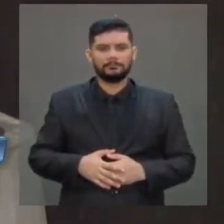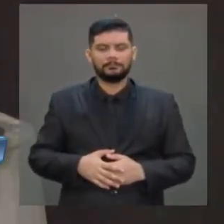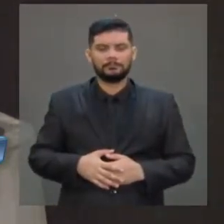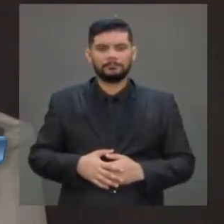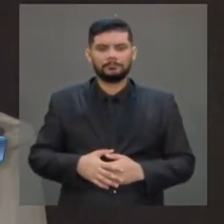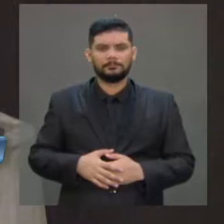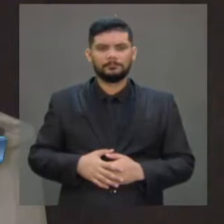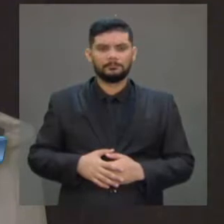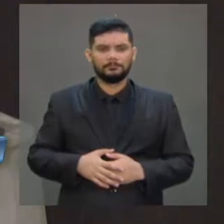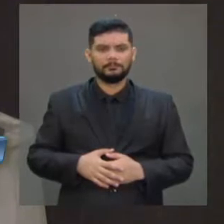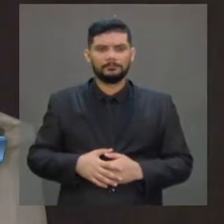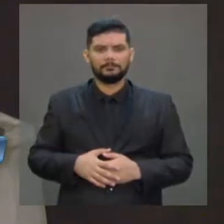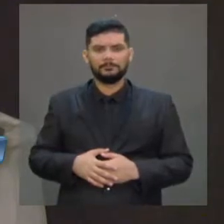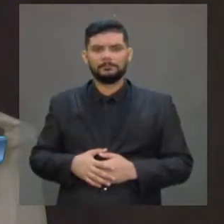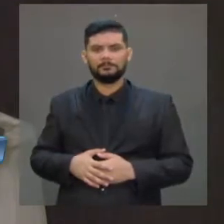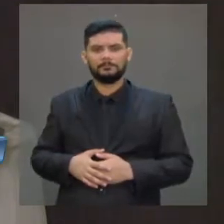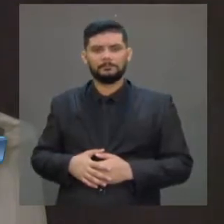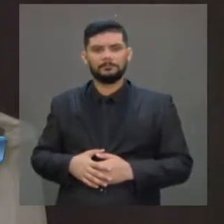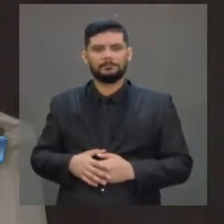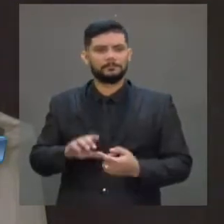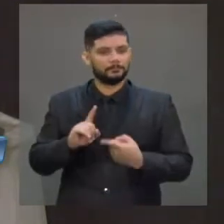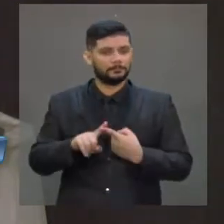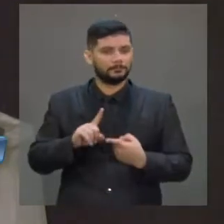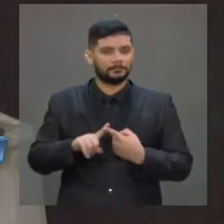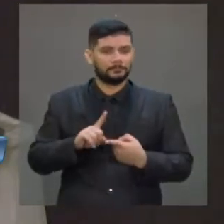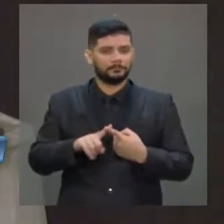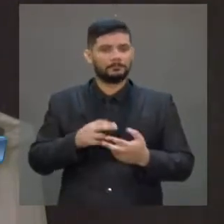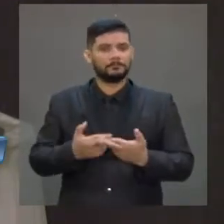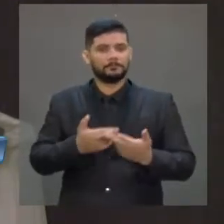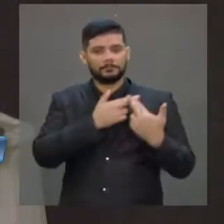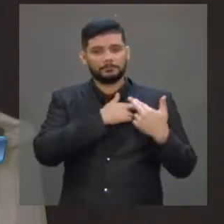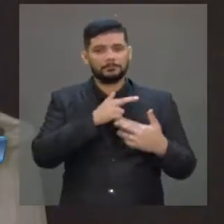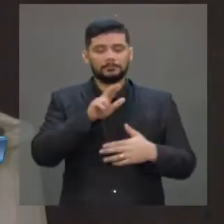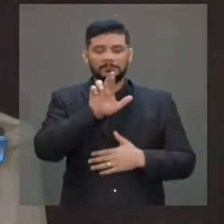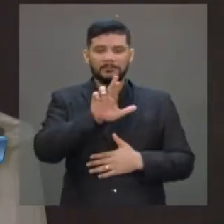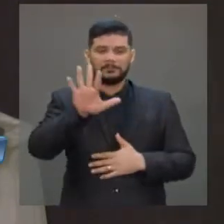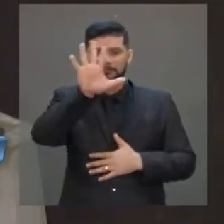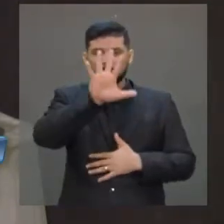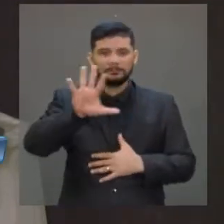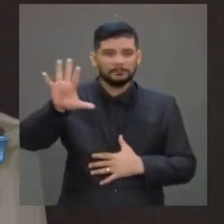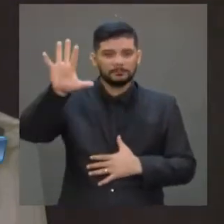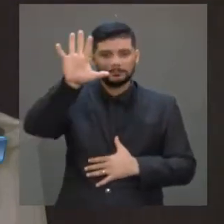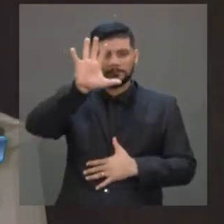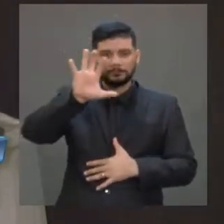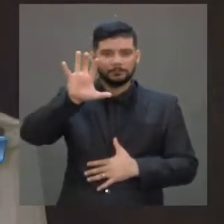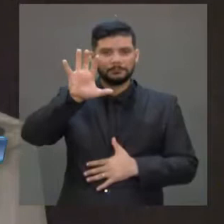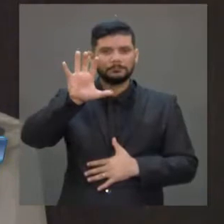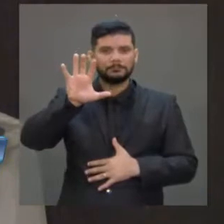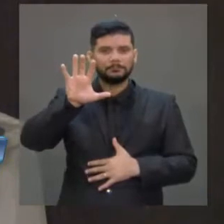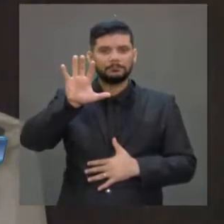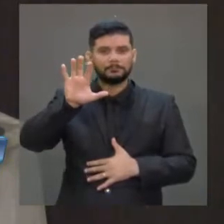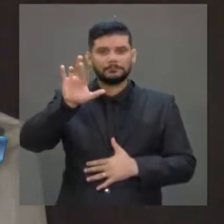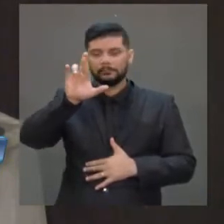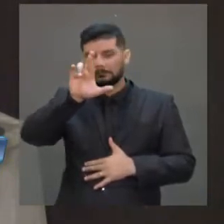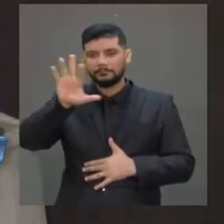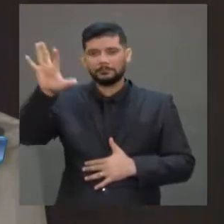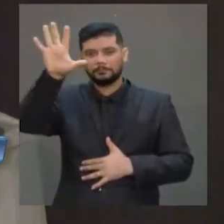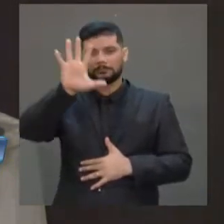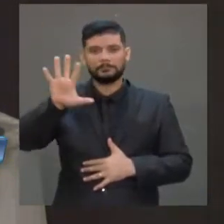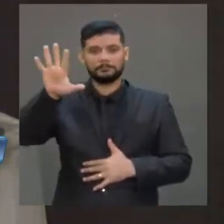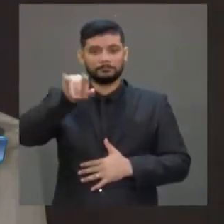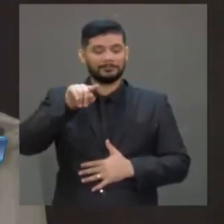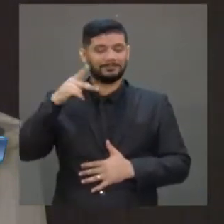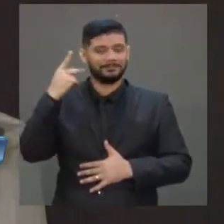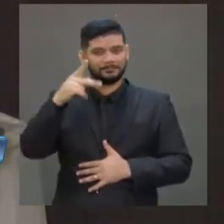ela é concorrente. E há um interesse regional, eu quero reafirmar isso, há um interesse regional em que